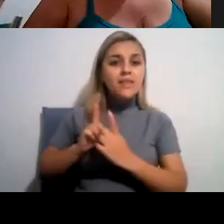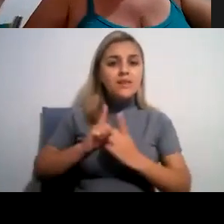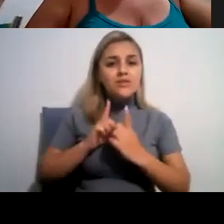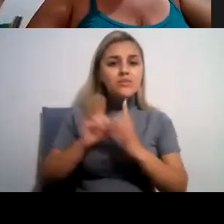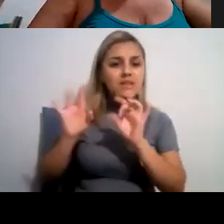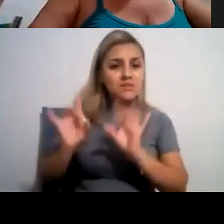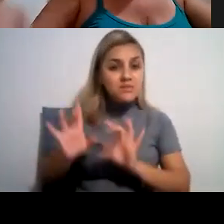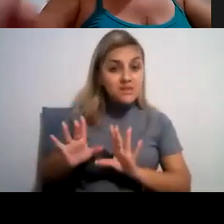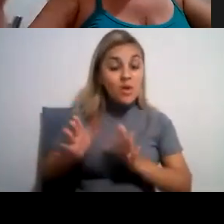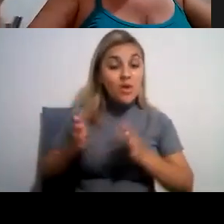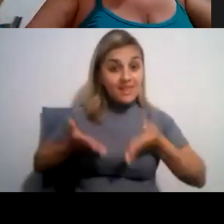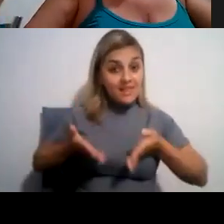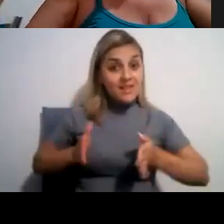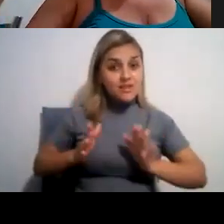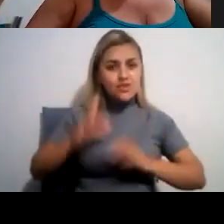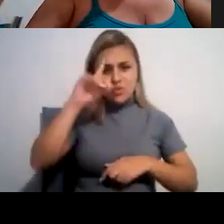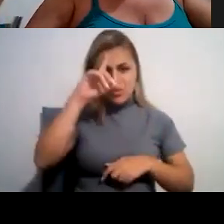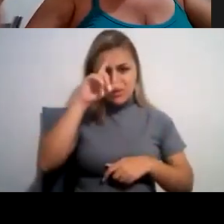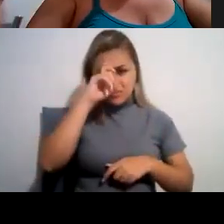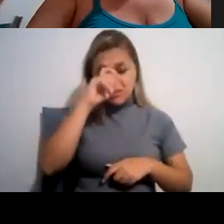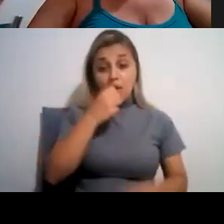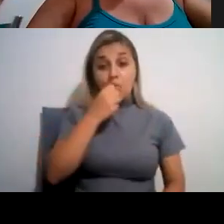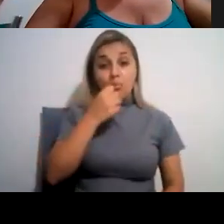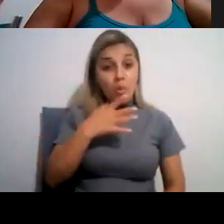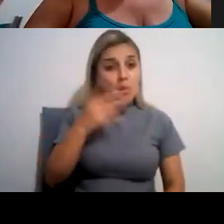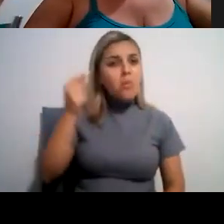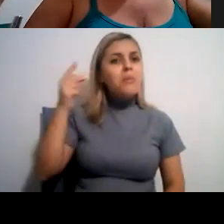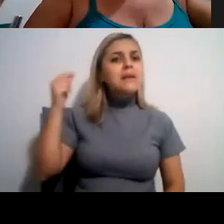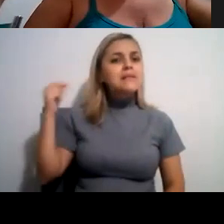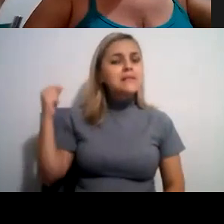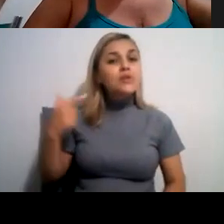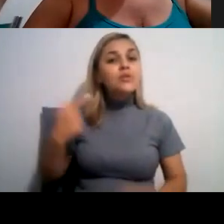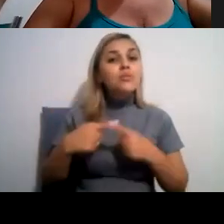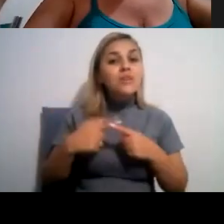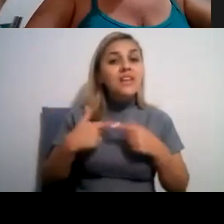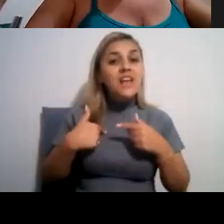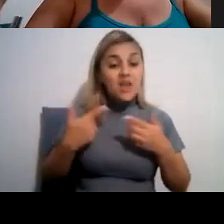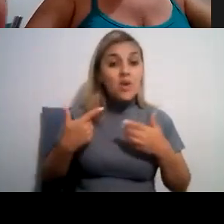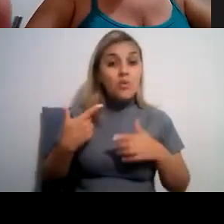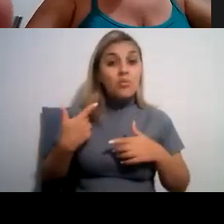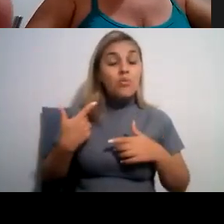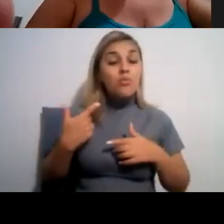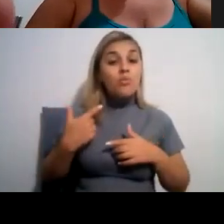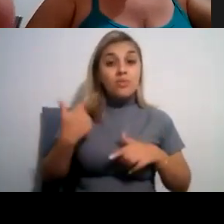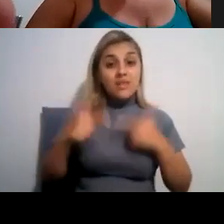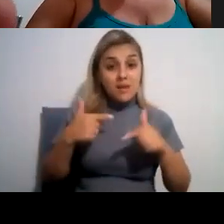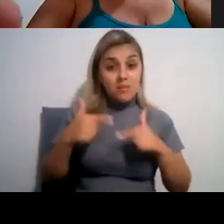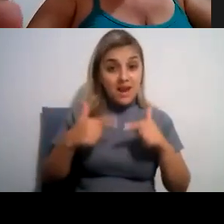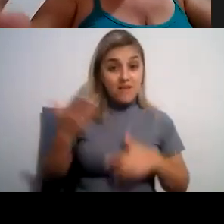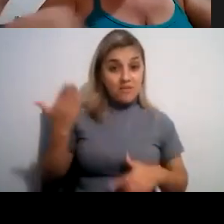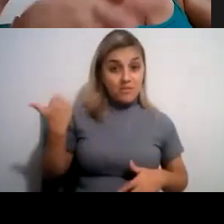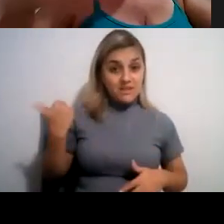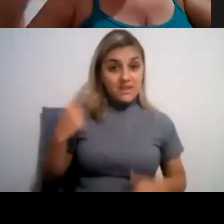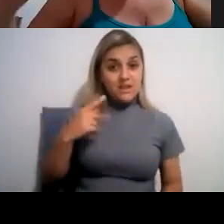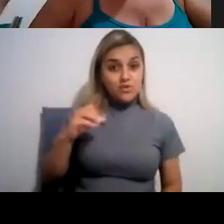hospitais daquela época, porque quando ele nasceu, eu trabalhava na Burroughs, né, Corporation, e a